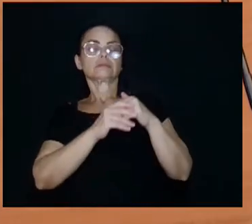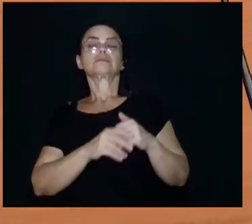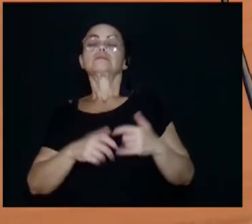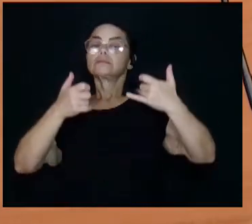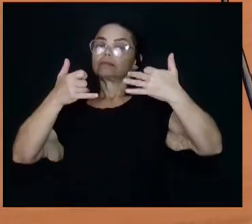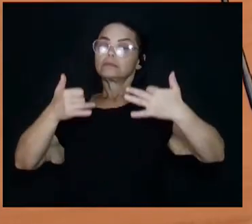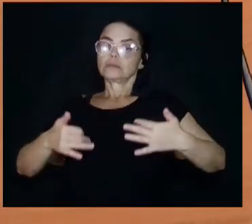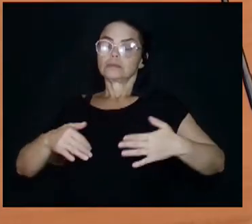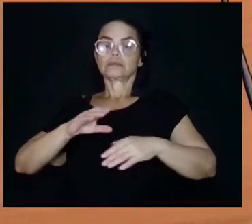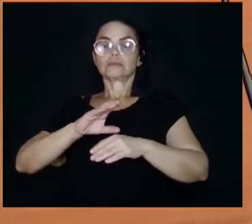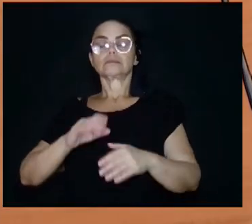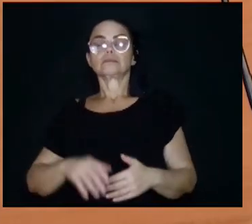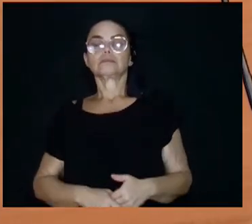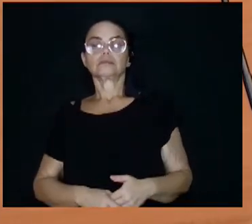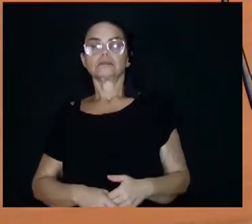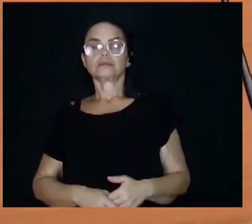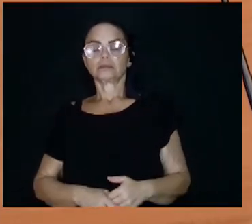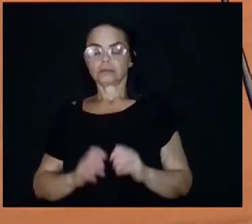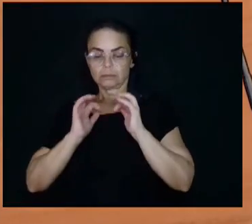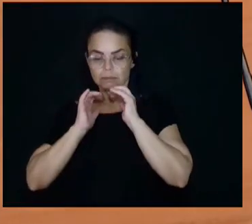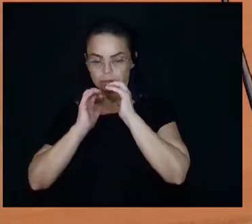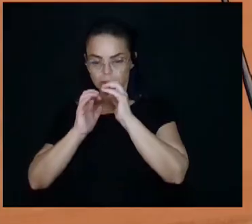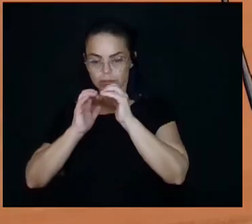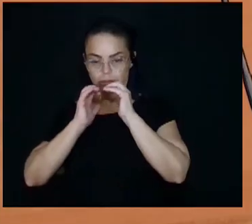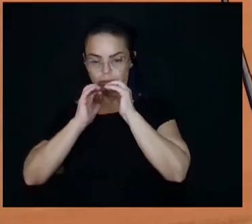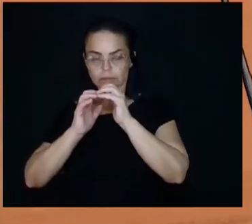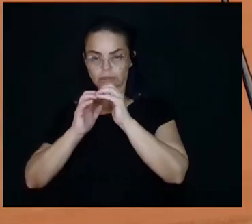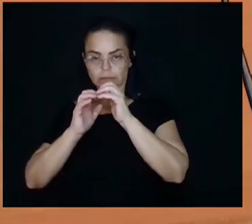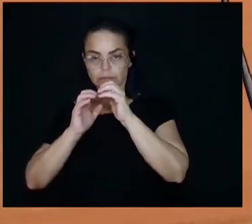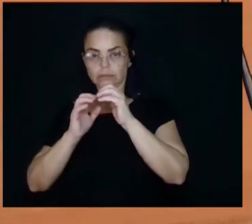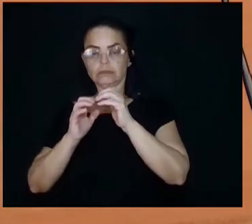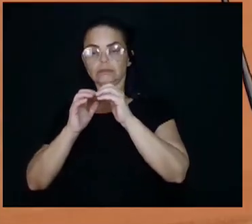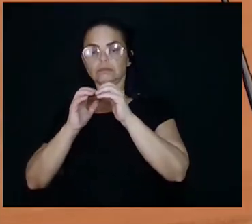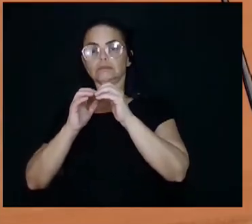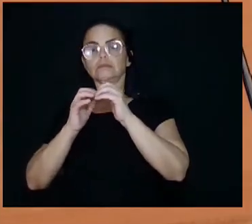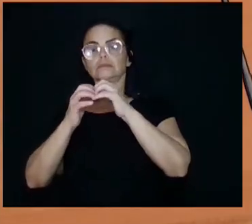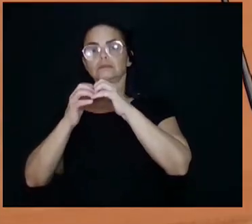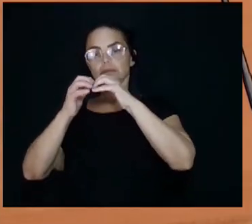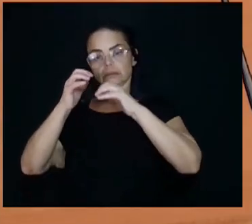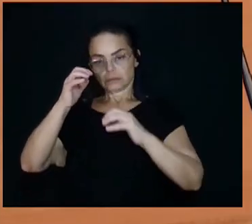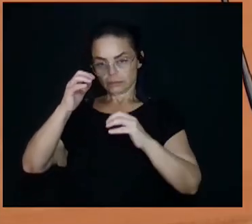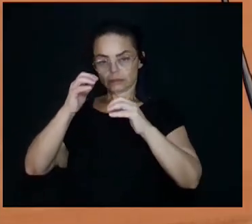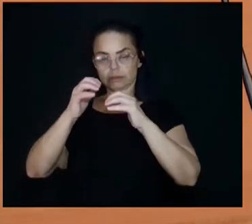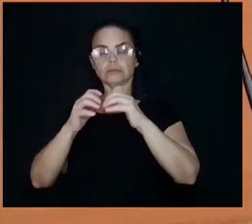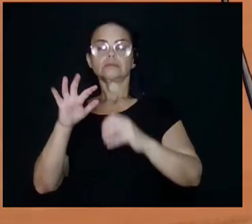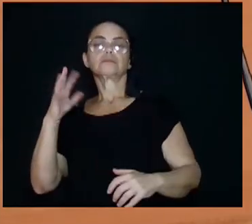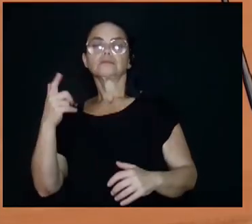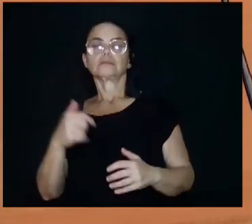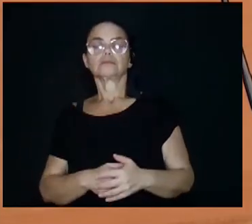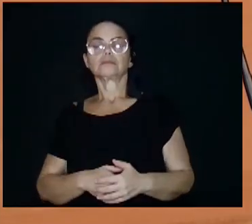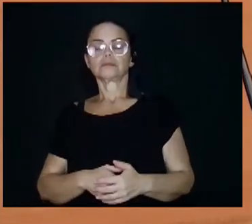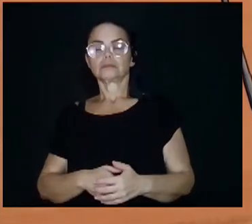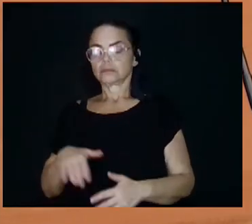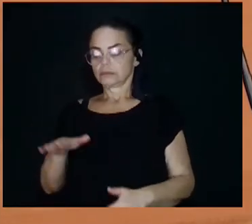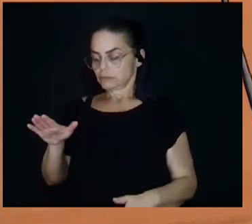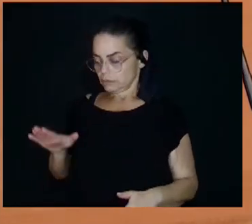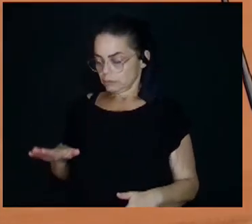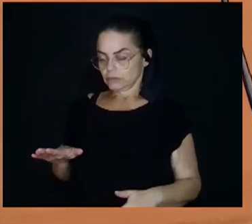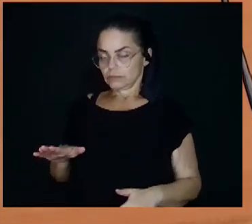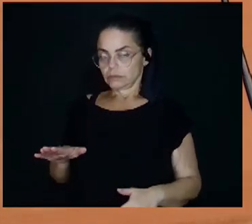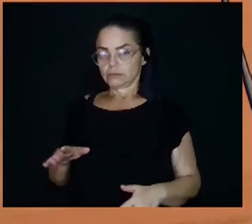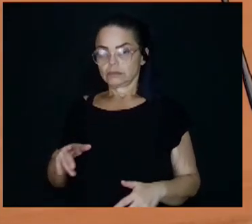do neurodesenvolvimento, ela ocorre na infância, porque o cérebro, nas áreas da fala, sofre